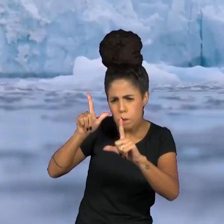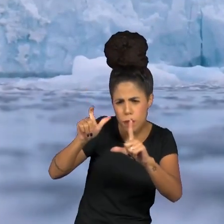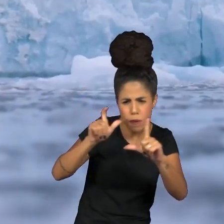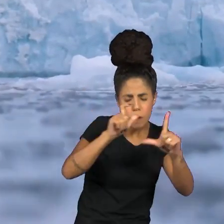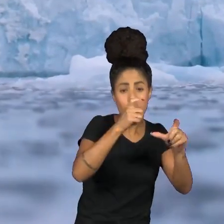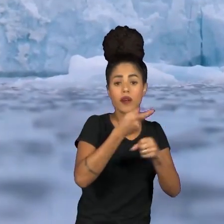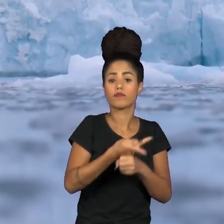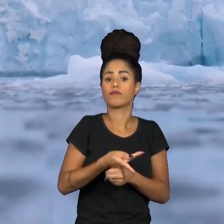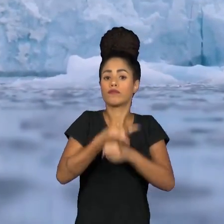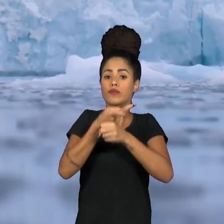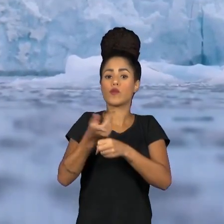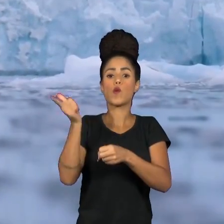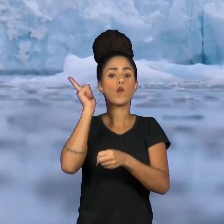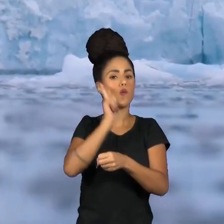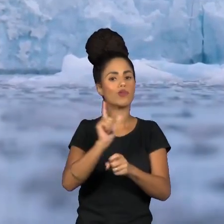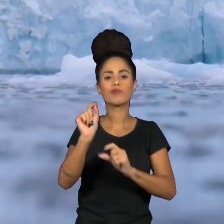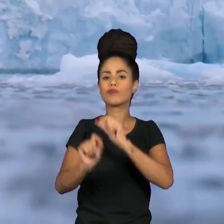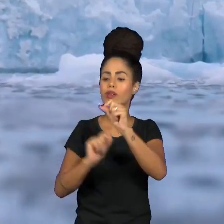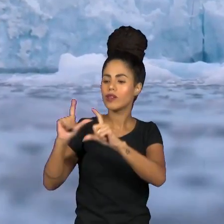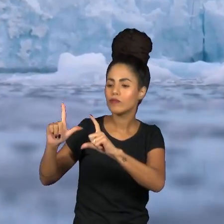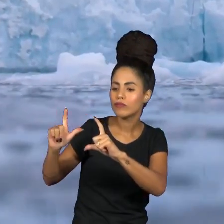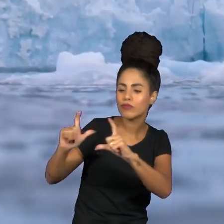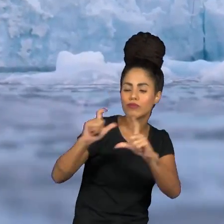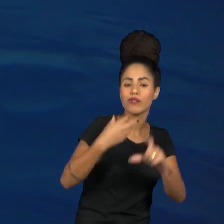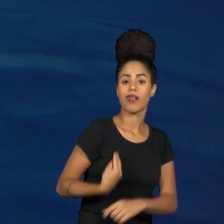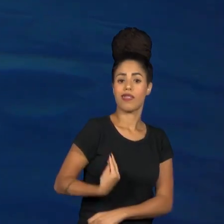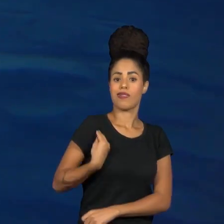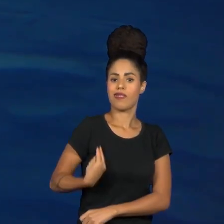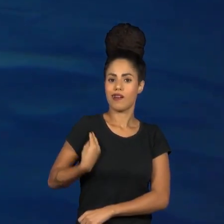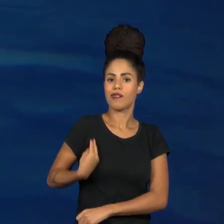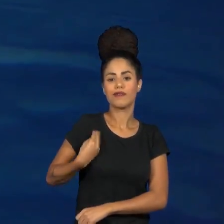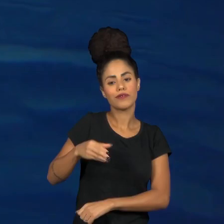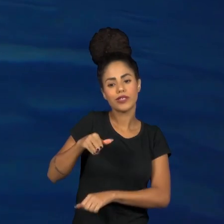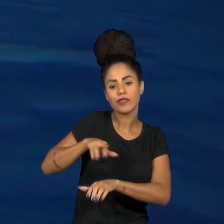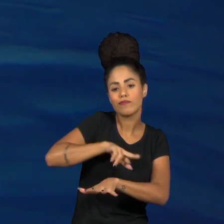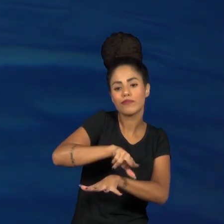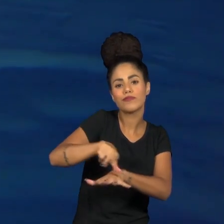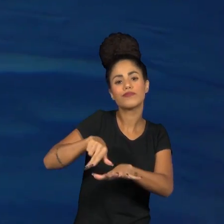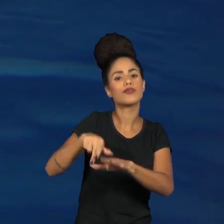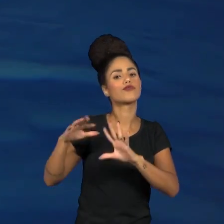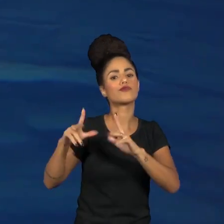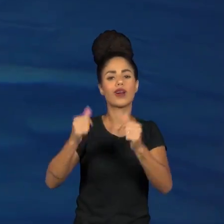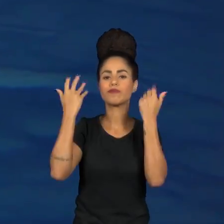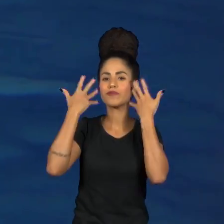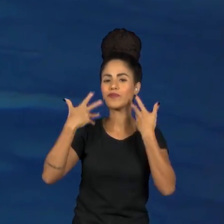Prêmio Internacional de Fotografia da Vida Selvagem.